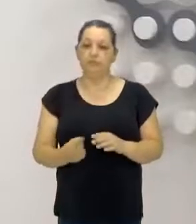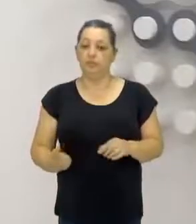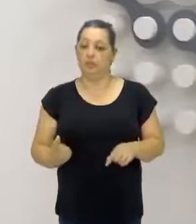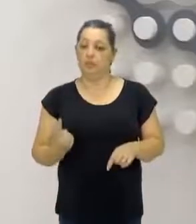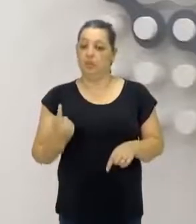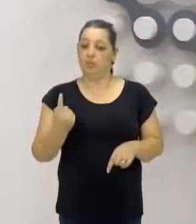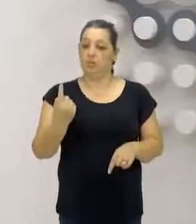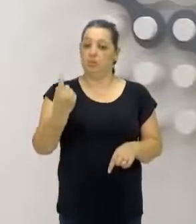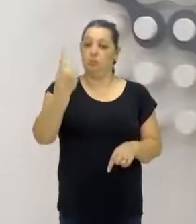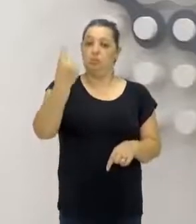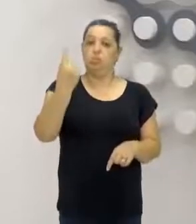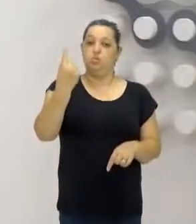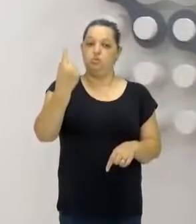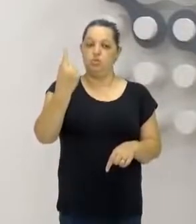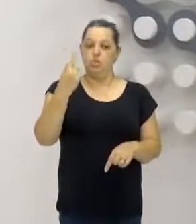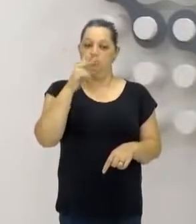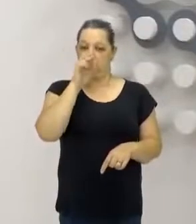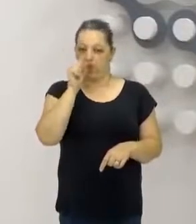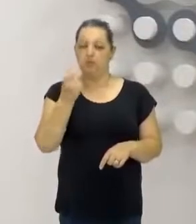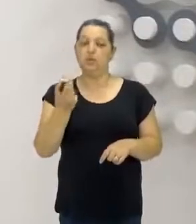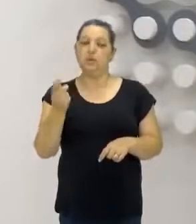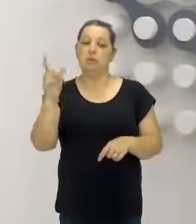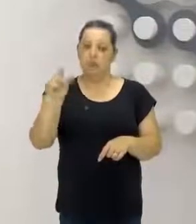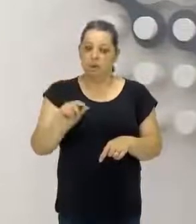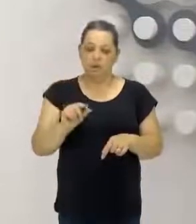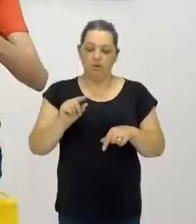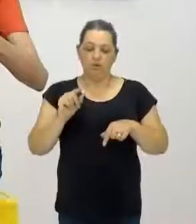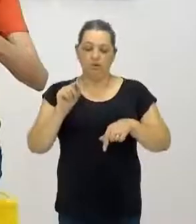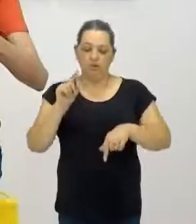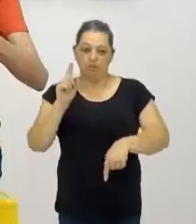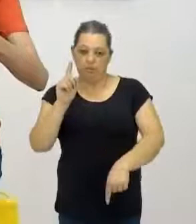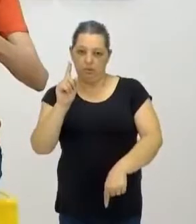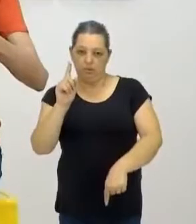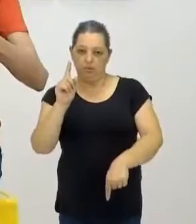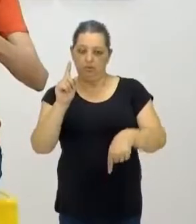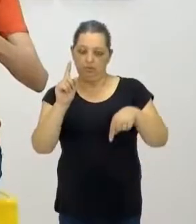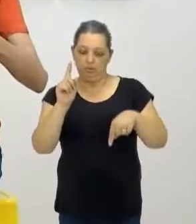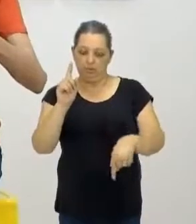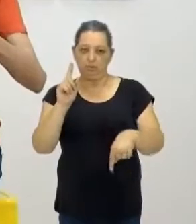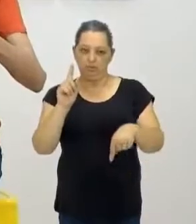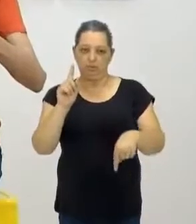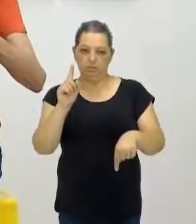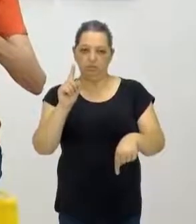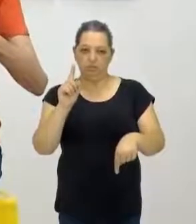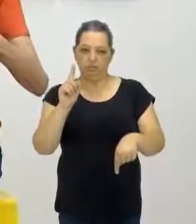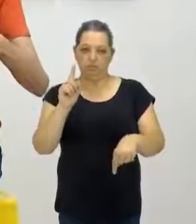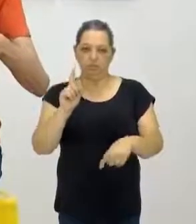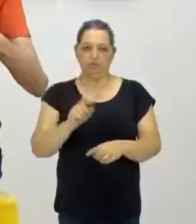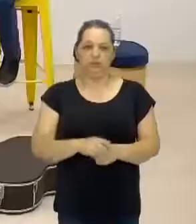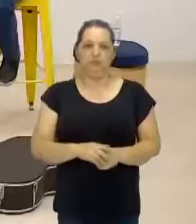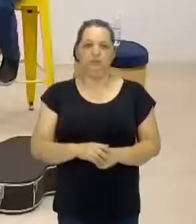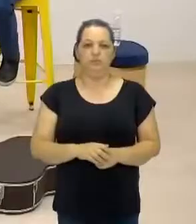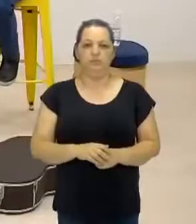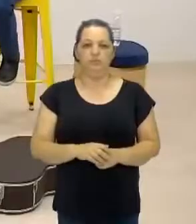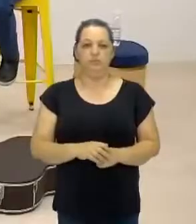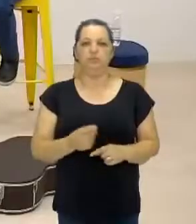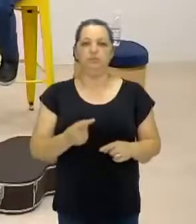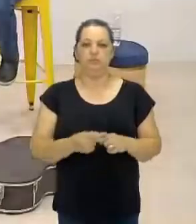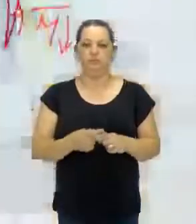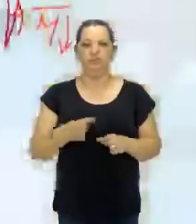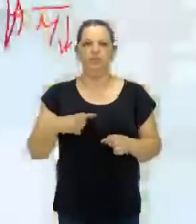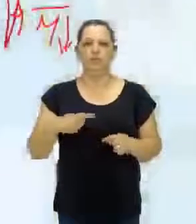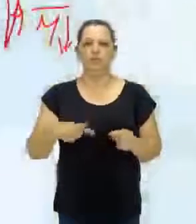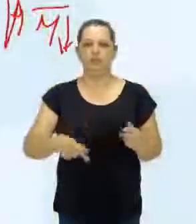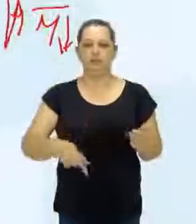frequência, som mais agudo. Quanto menor a frequência, o som vai mais pro grave. E também tem a ver com a tensão